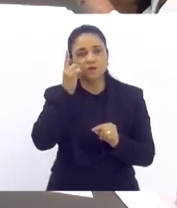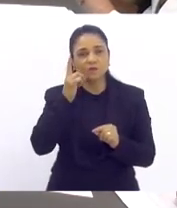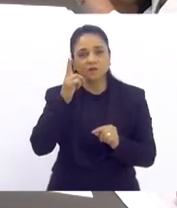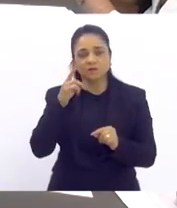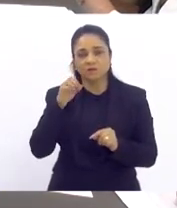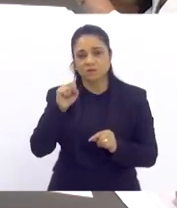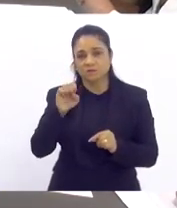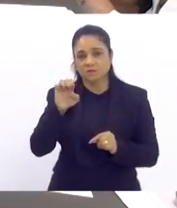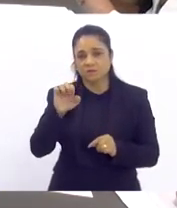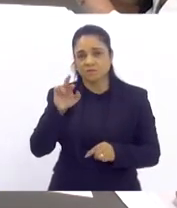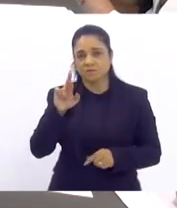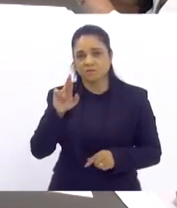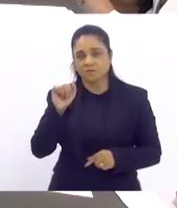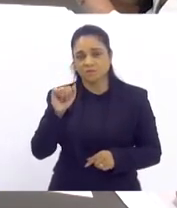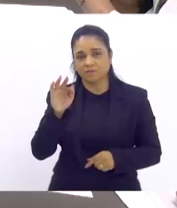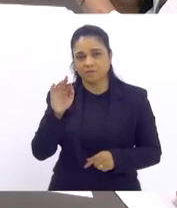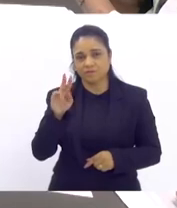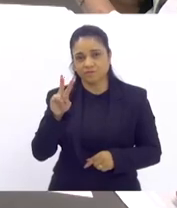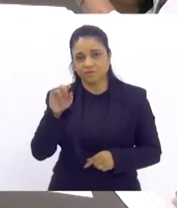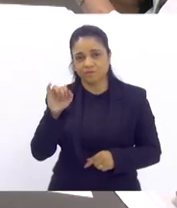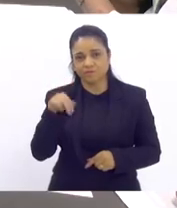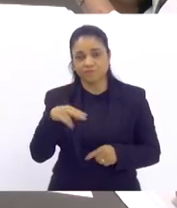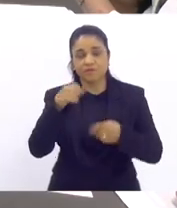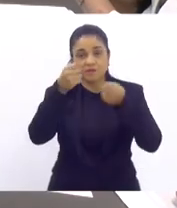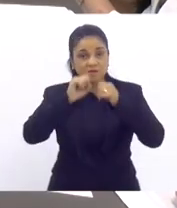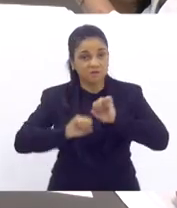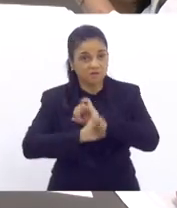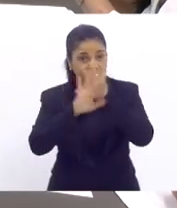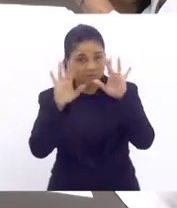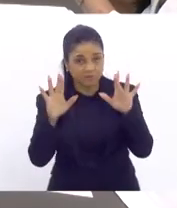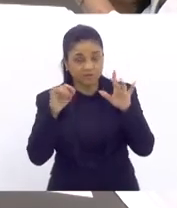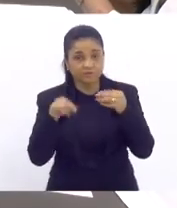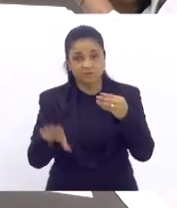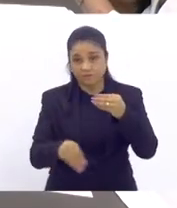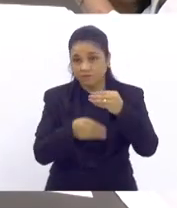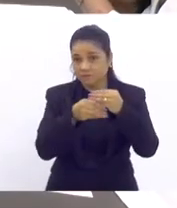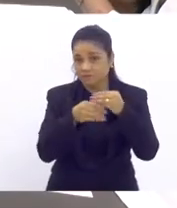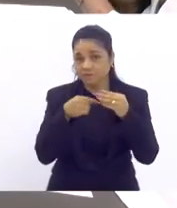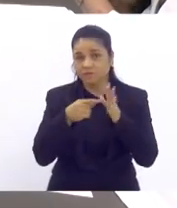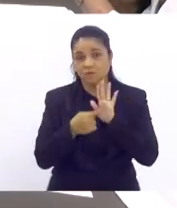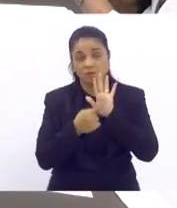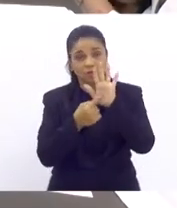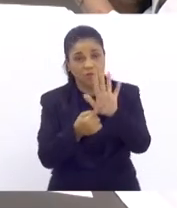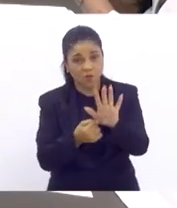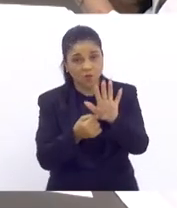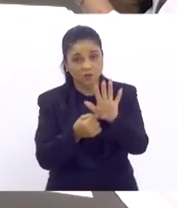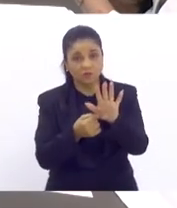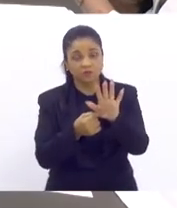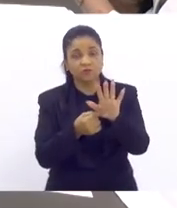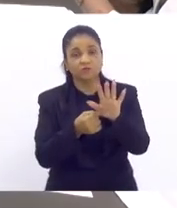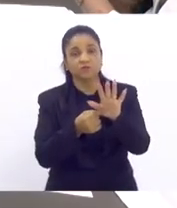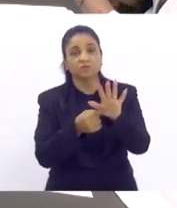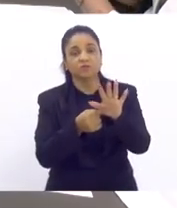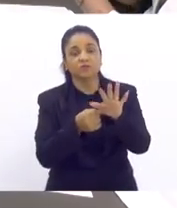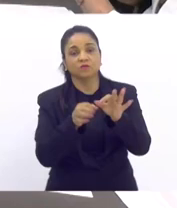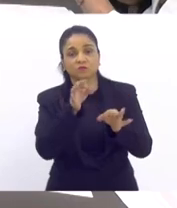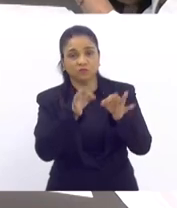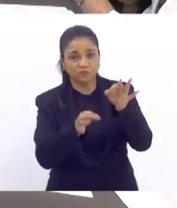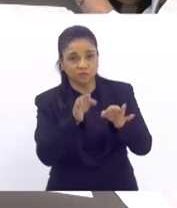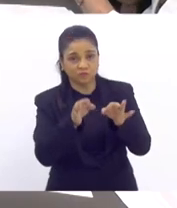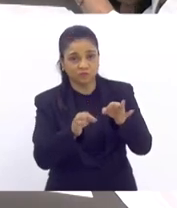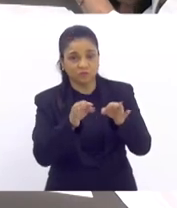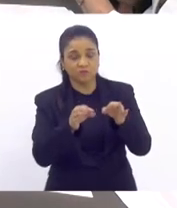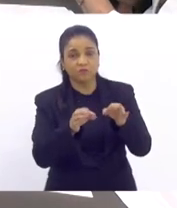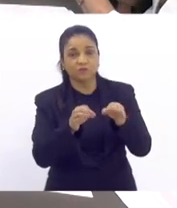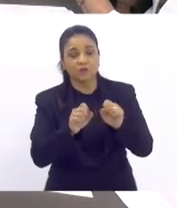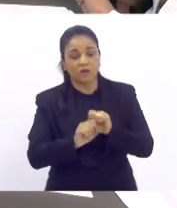Serafim só para esclarecer então a emenda que eu me refiro no princípio da judicidade com emenda é só para